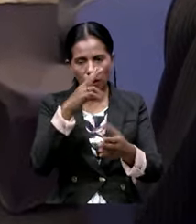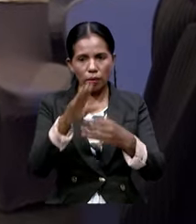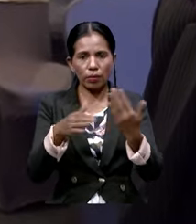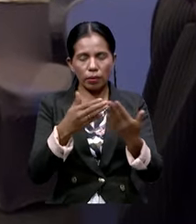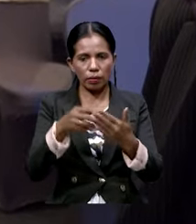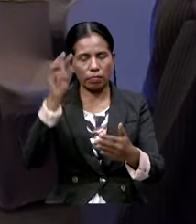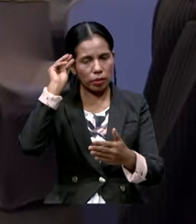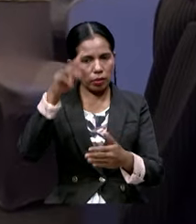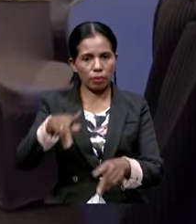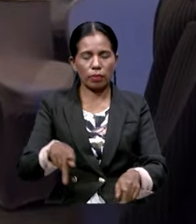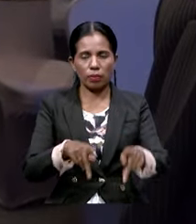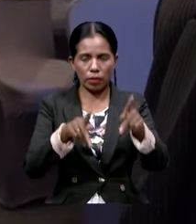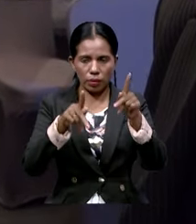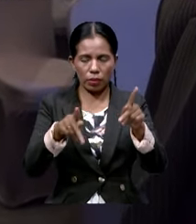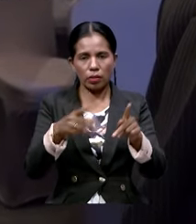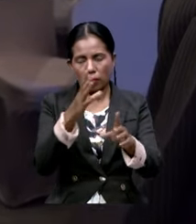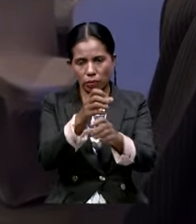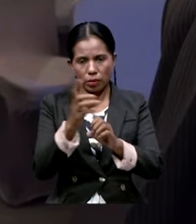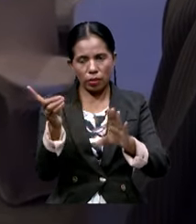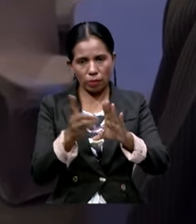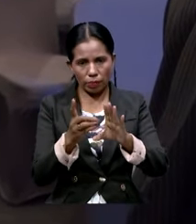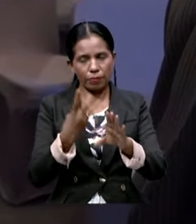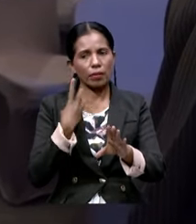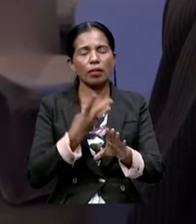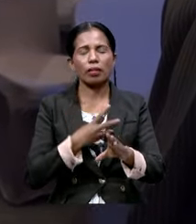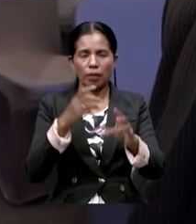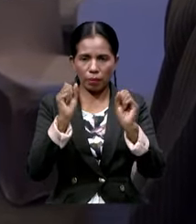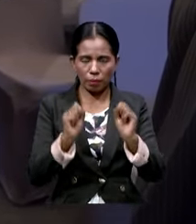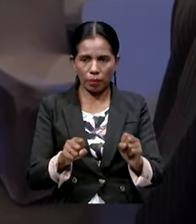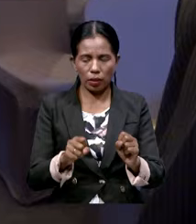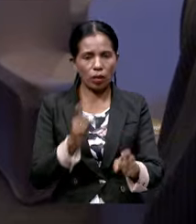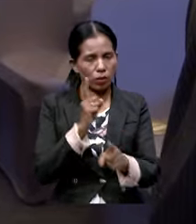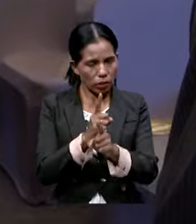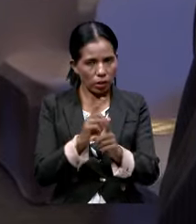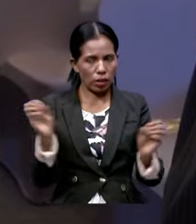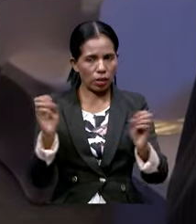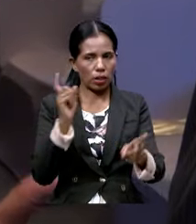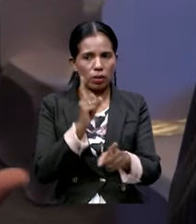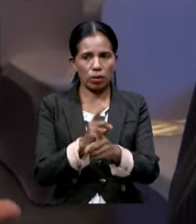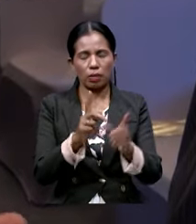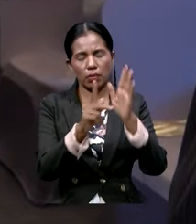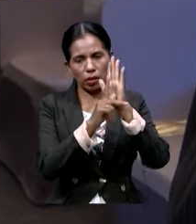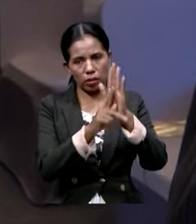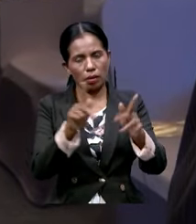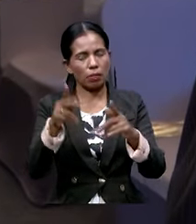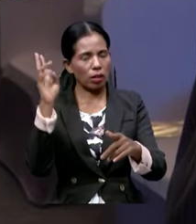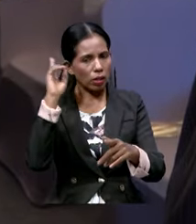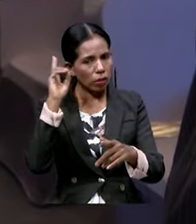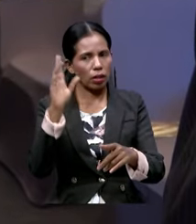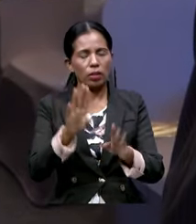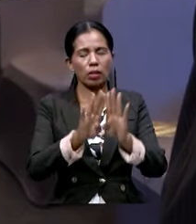investigação, rona halibu documento, também tá mais kan bele los kala los kan. Kan também ia queixa, é rona. Então tem